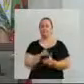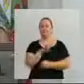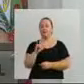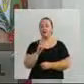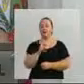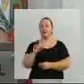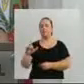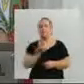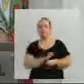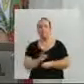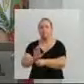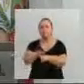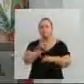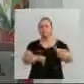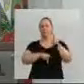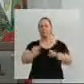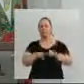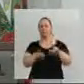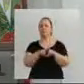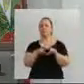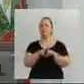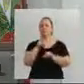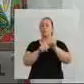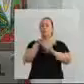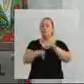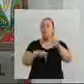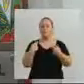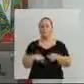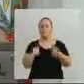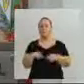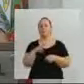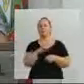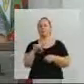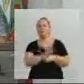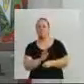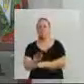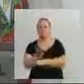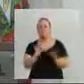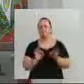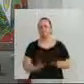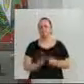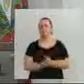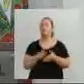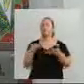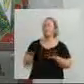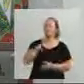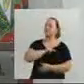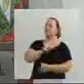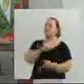povo e as suas necessidades e as suas demandas da maneira que deve tratar e atender. Era isso, senhor presidente e senhores vereadores. Obrigado.